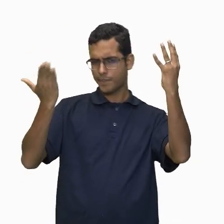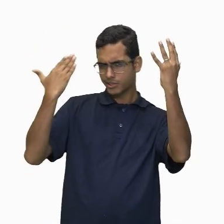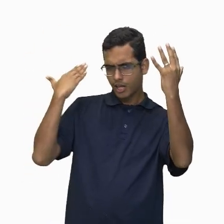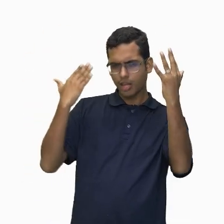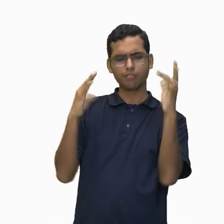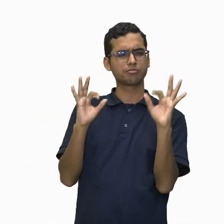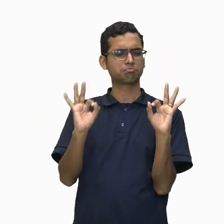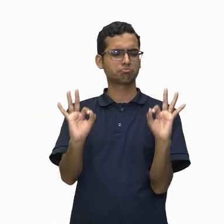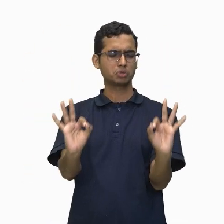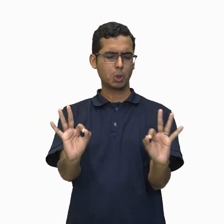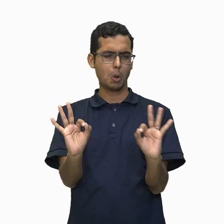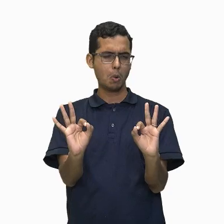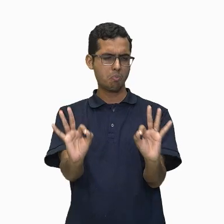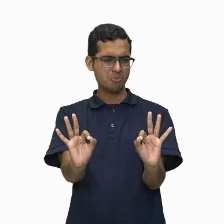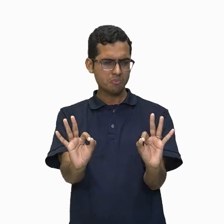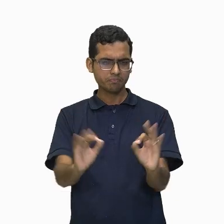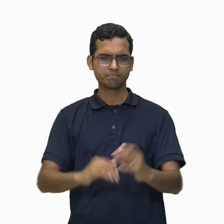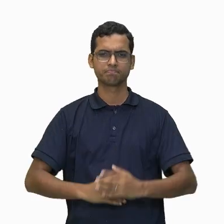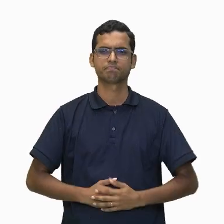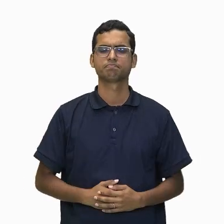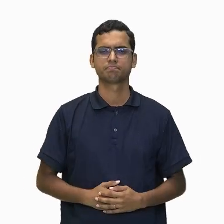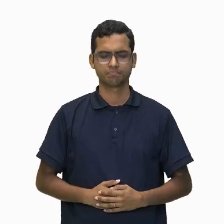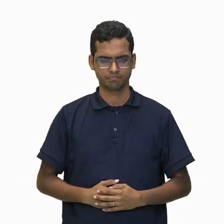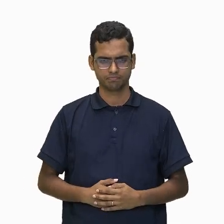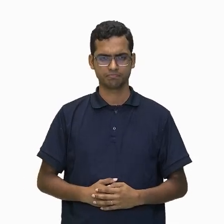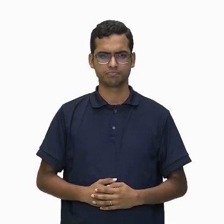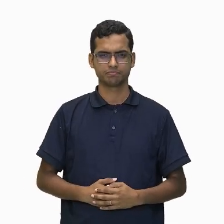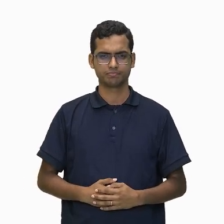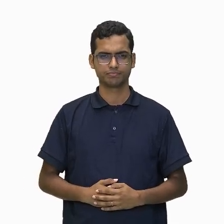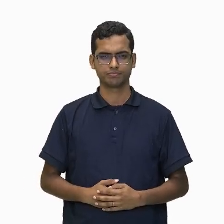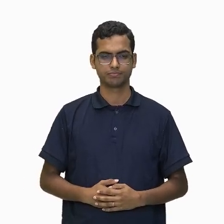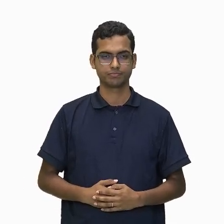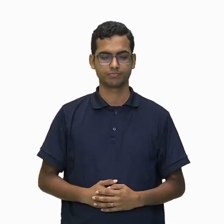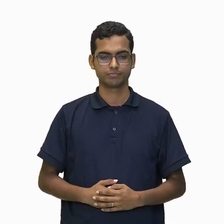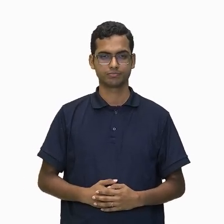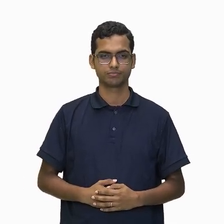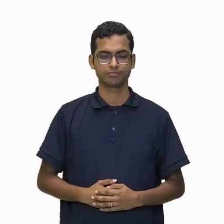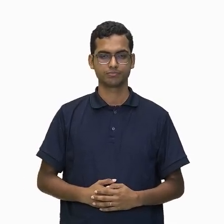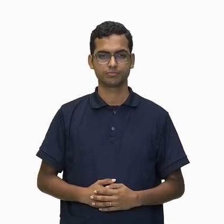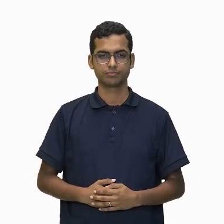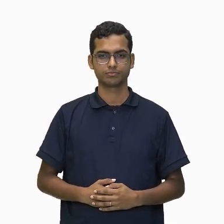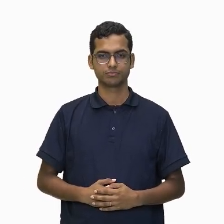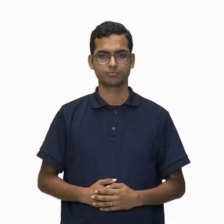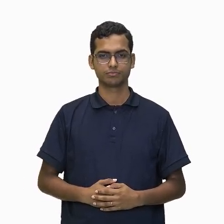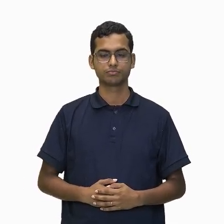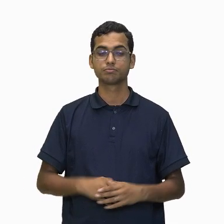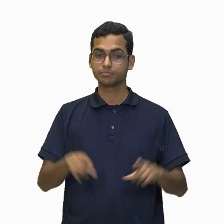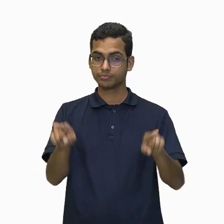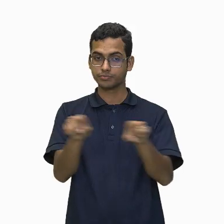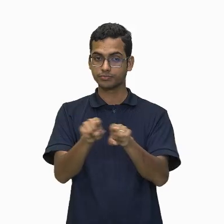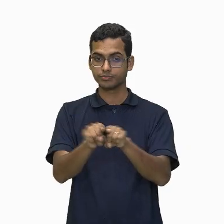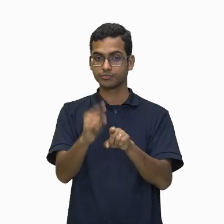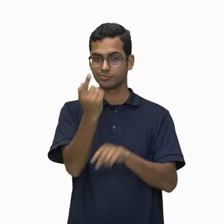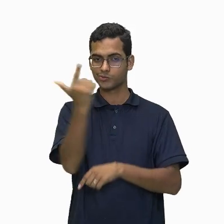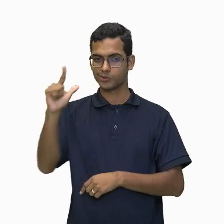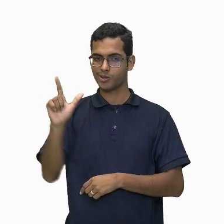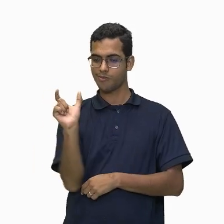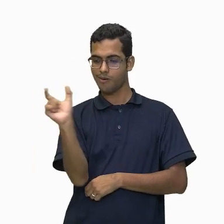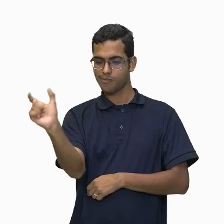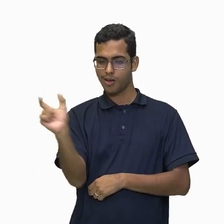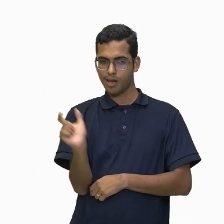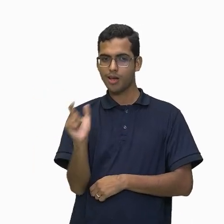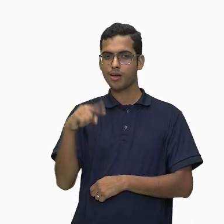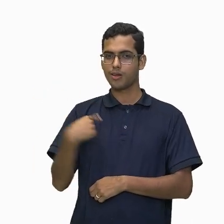lit, ok? E aí nós temos uma palavra que nós ouvimos muito ano passado, né? Meio